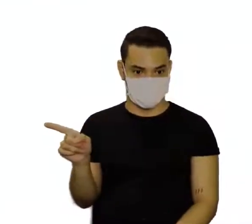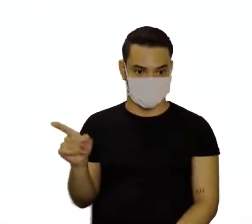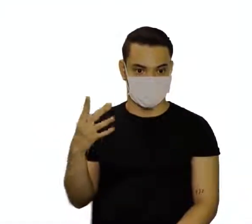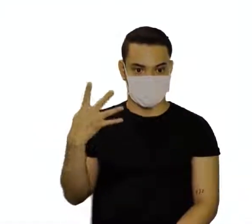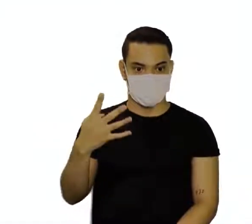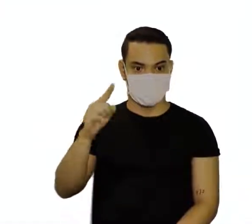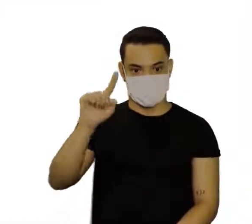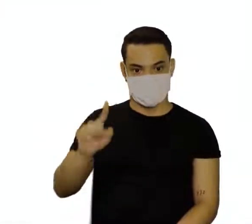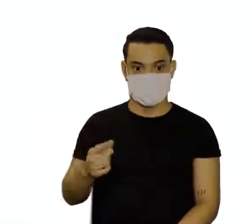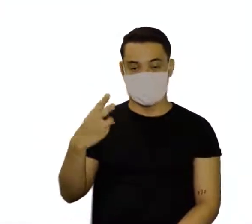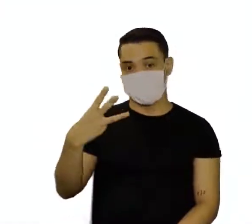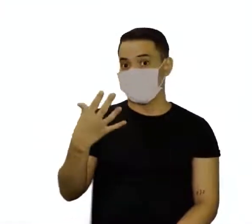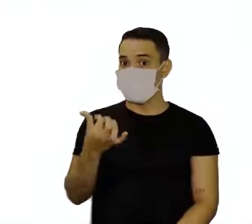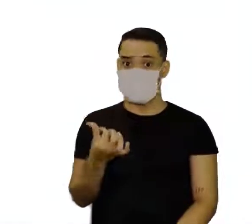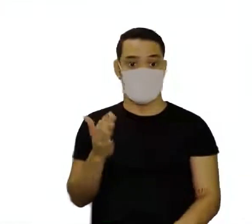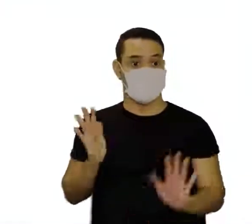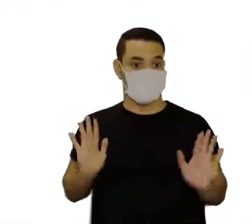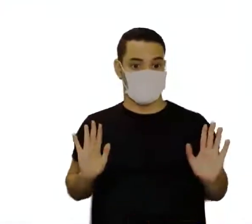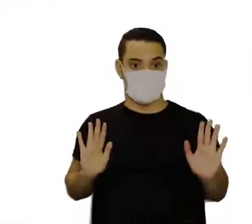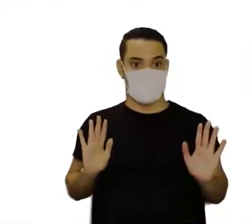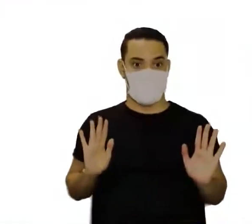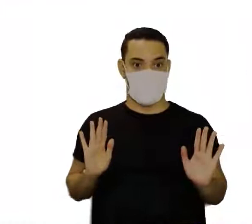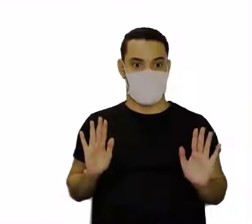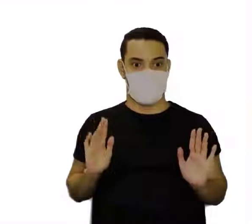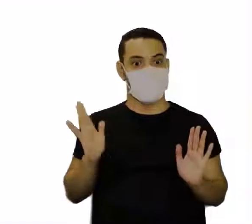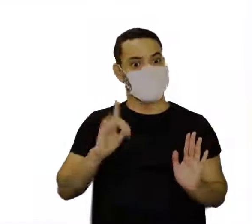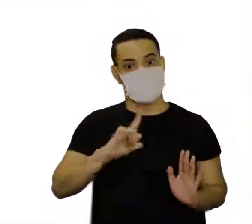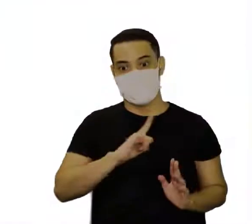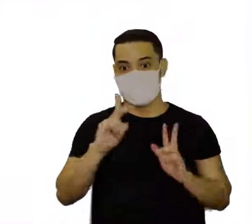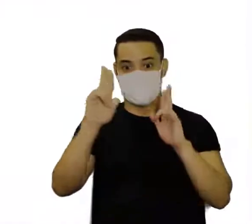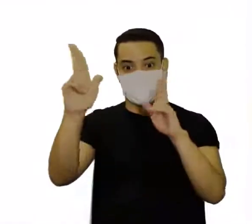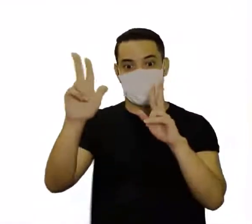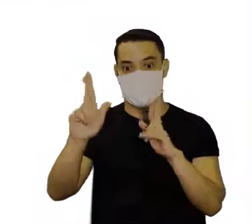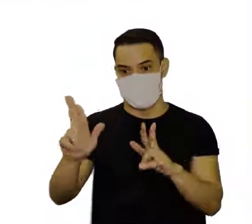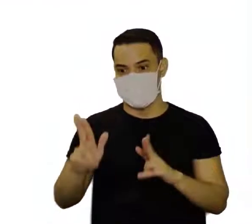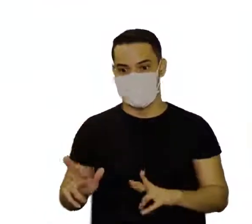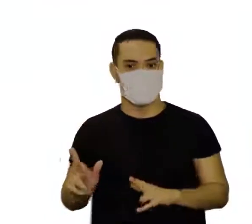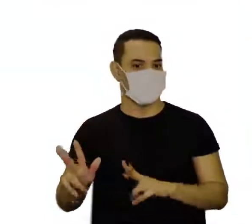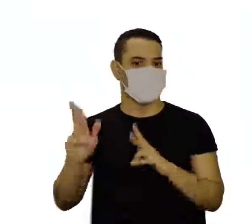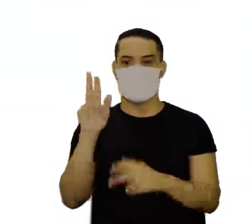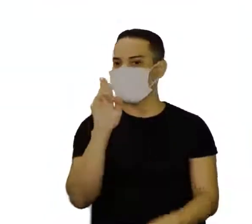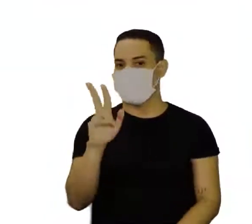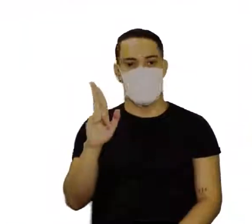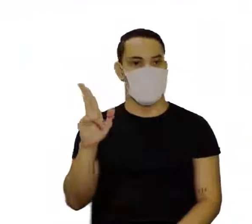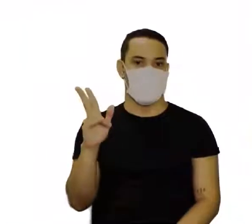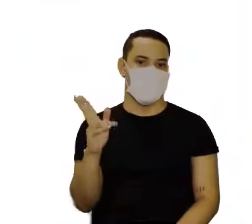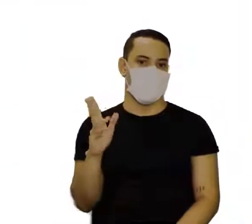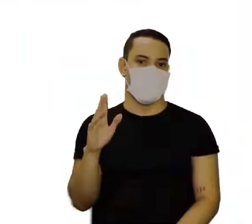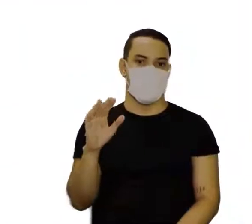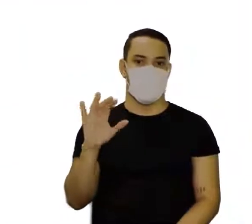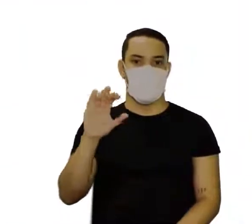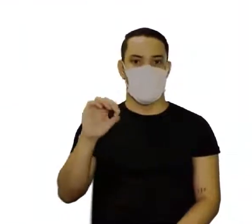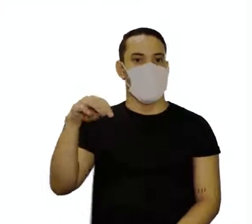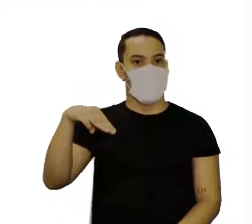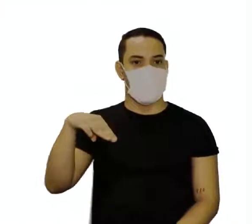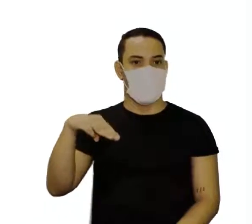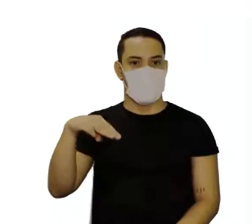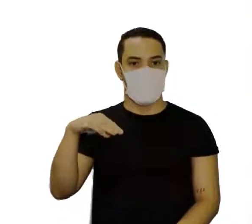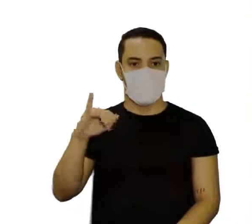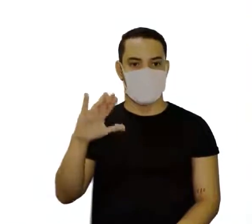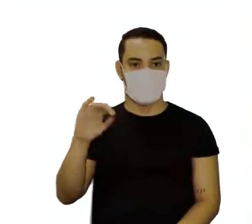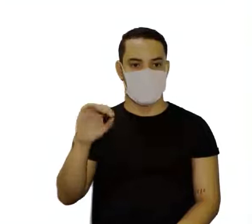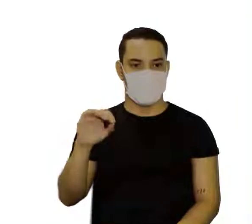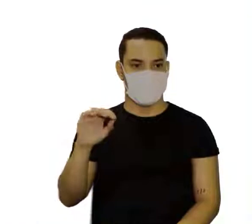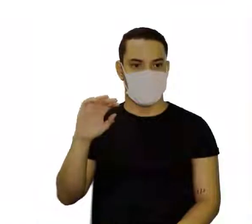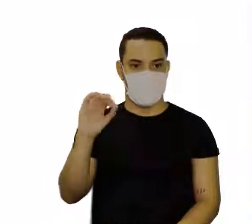4,36 por 1 dá 4,36. Portanto, já não é ômico aí, ó. Estão vendo que todos